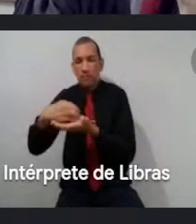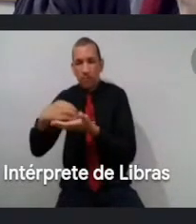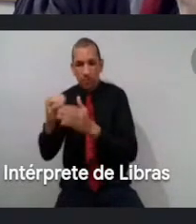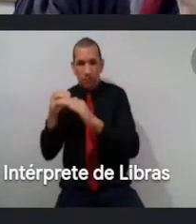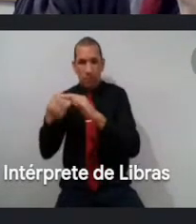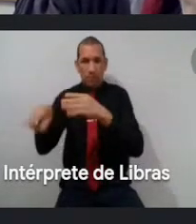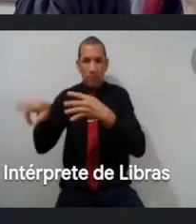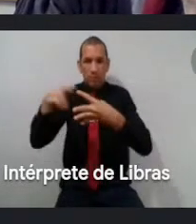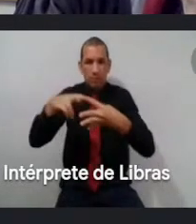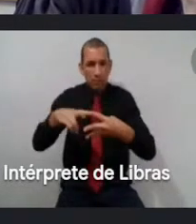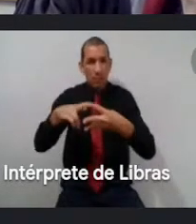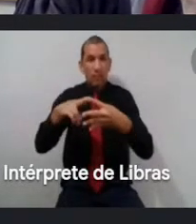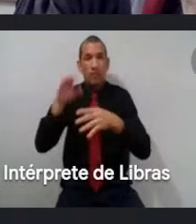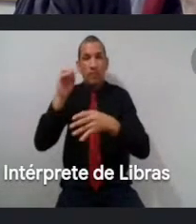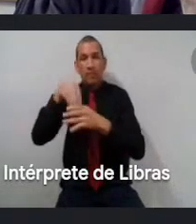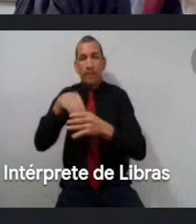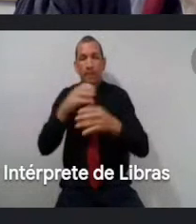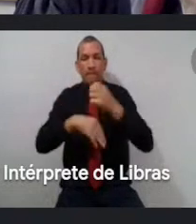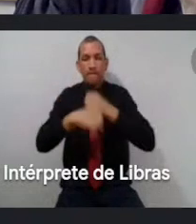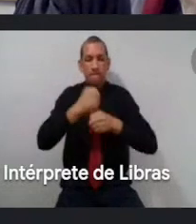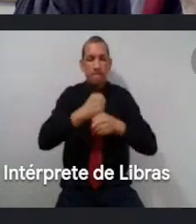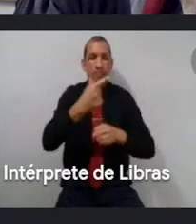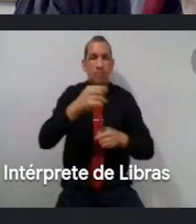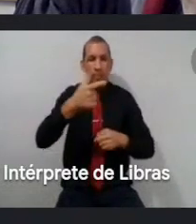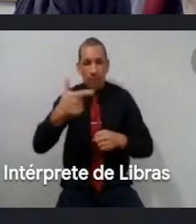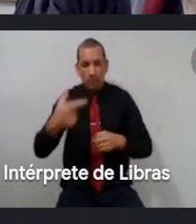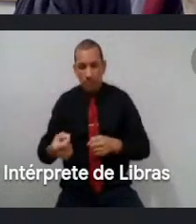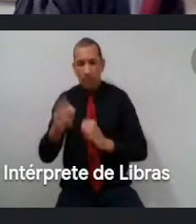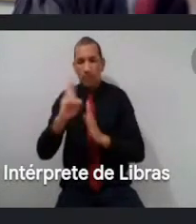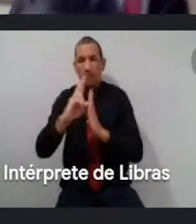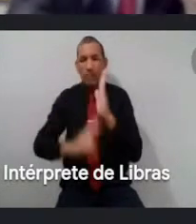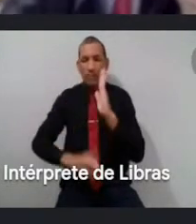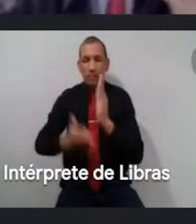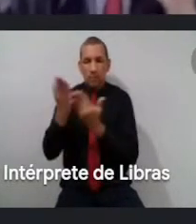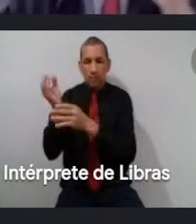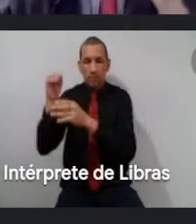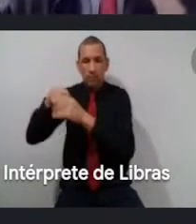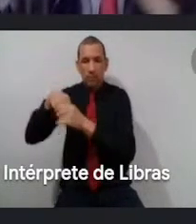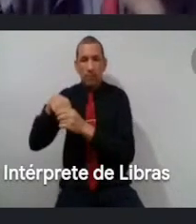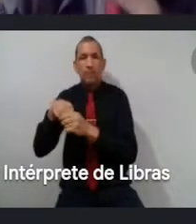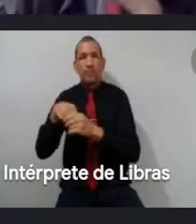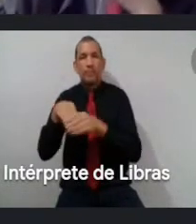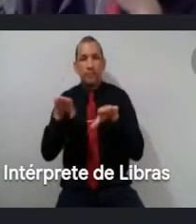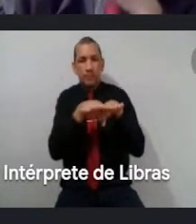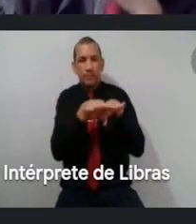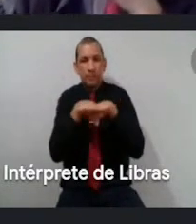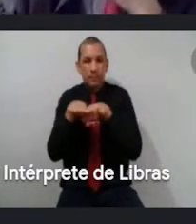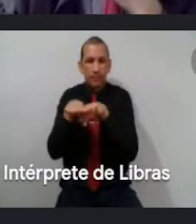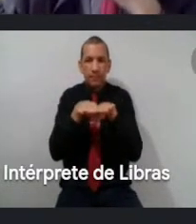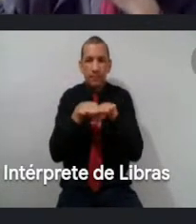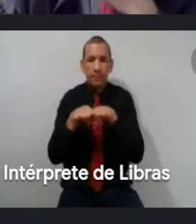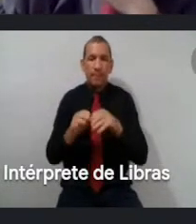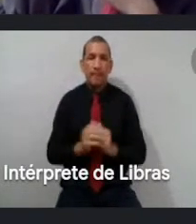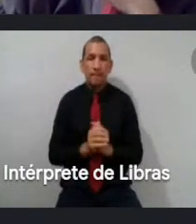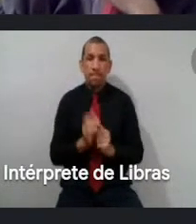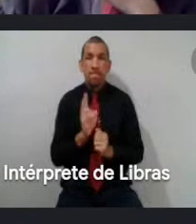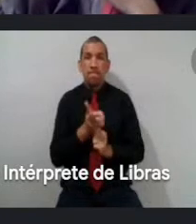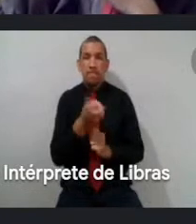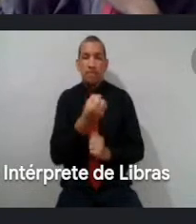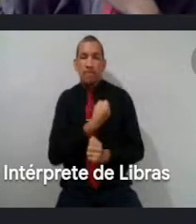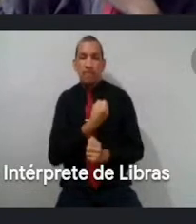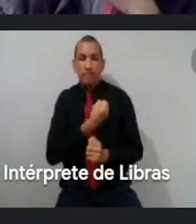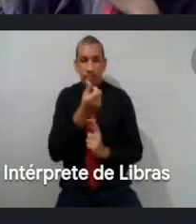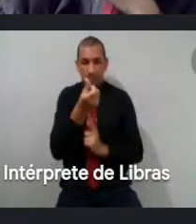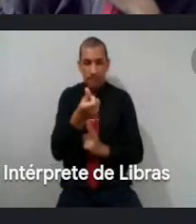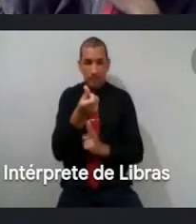de recursos nas eleições 2020 os termos do voto do relator os nomes posso ir até